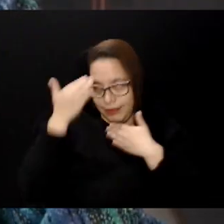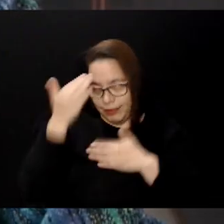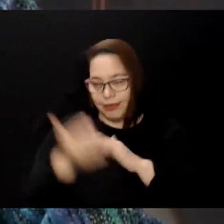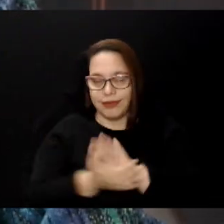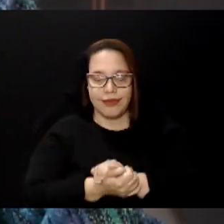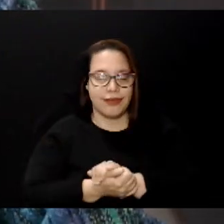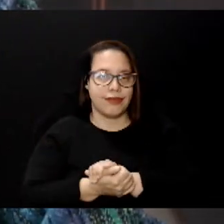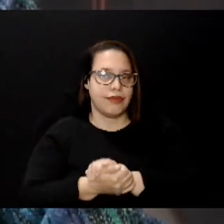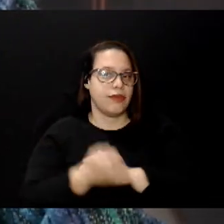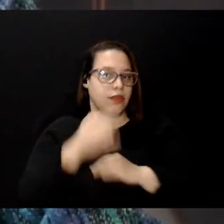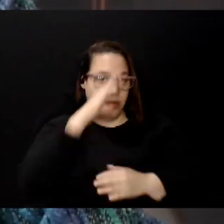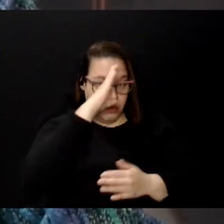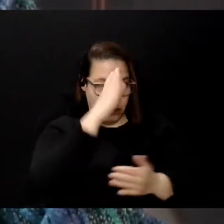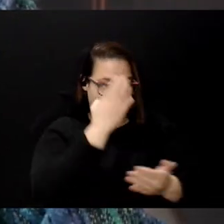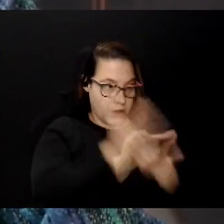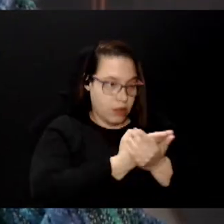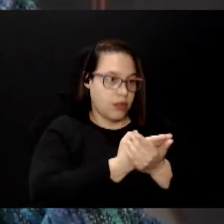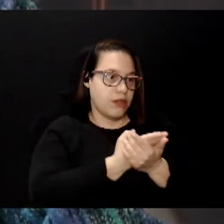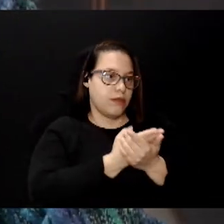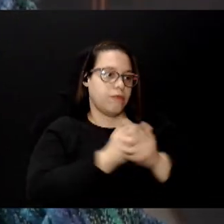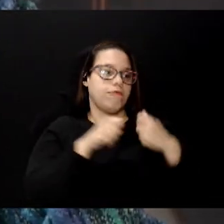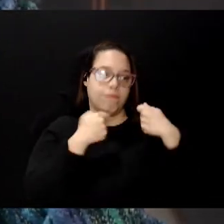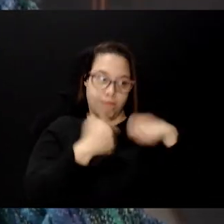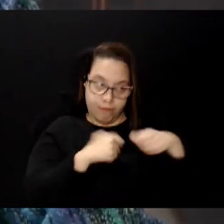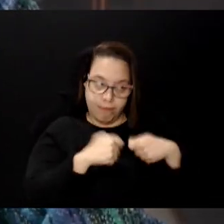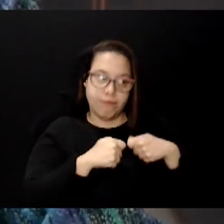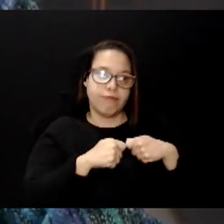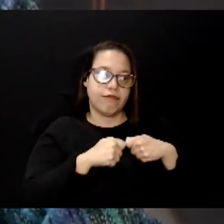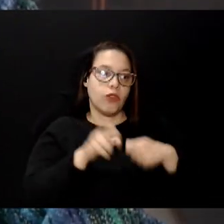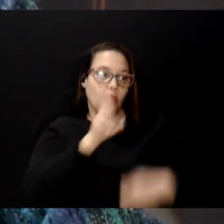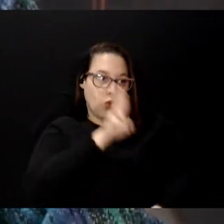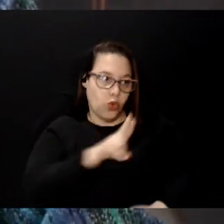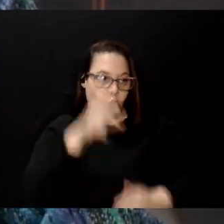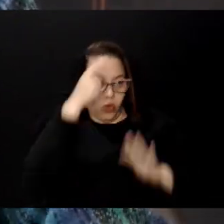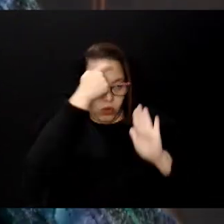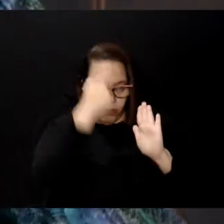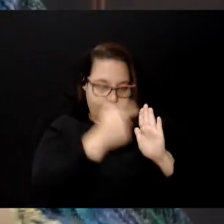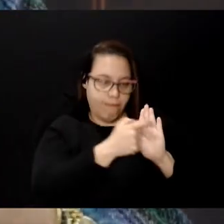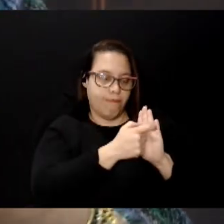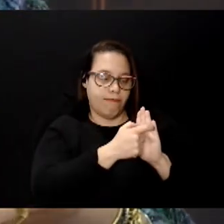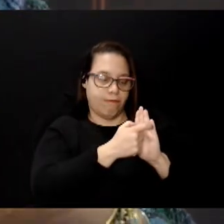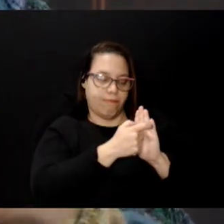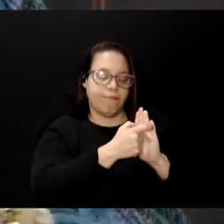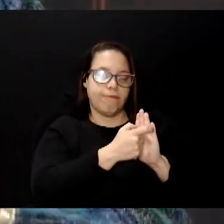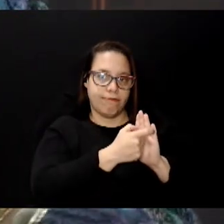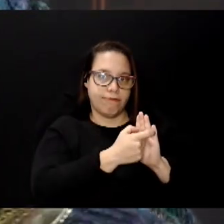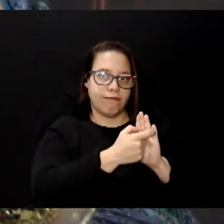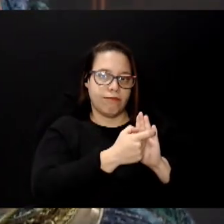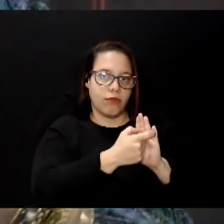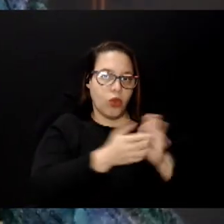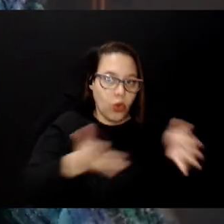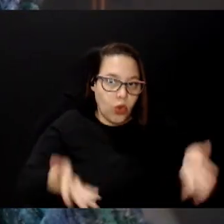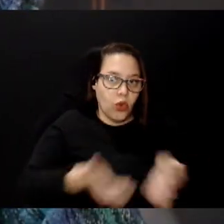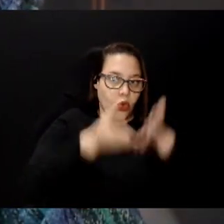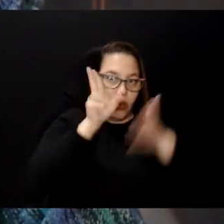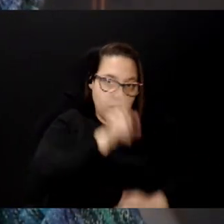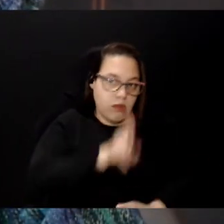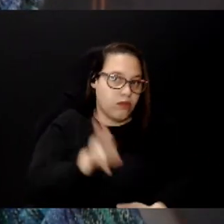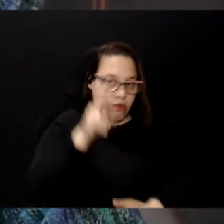todo mundo deva, sim, usar a IA. Eu fomento o uso da IA